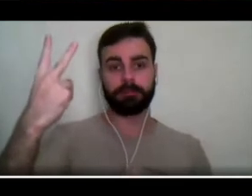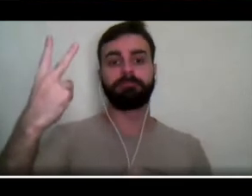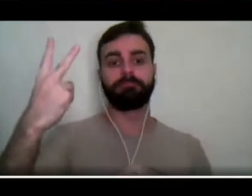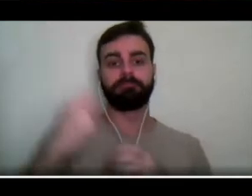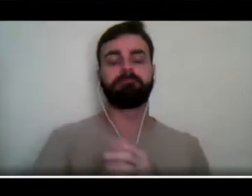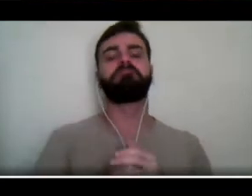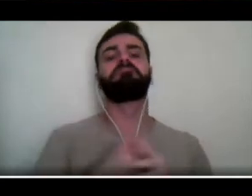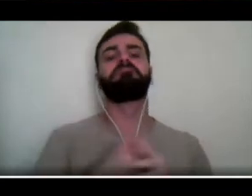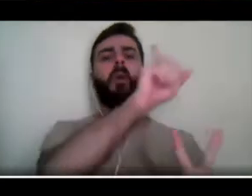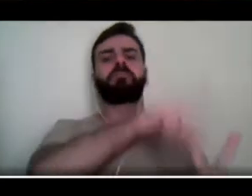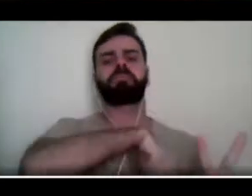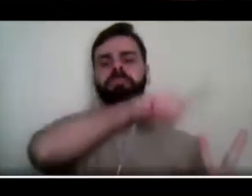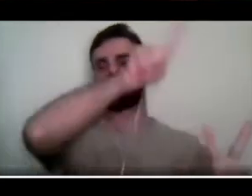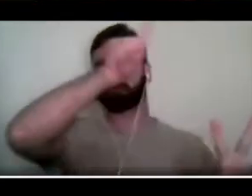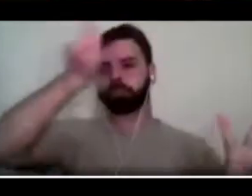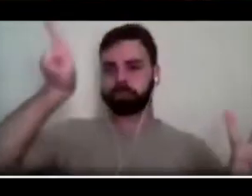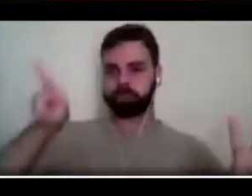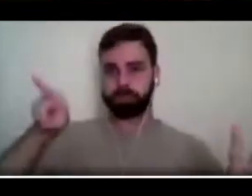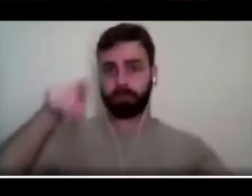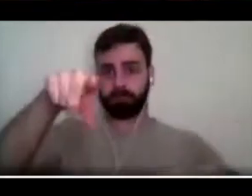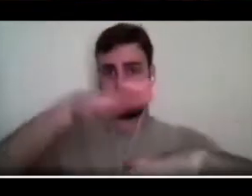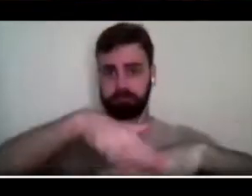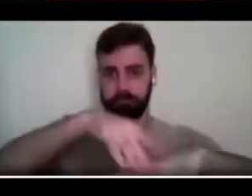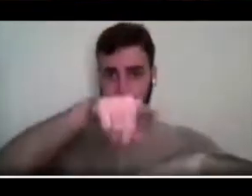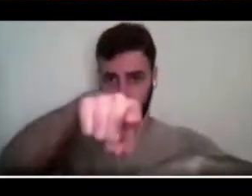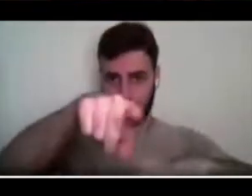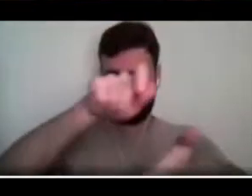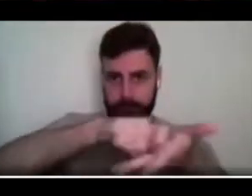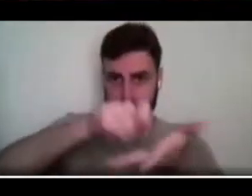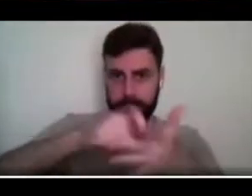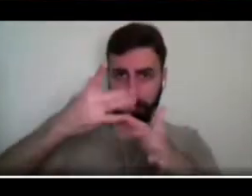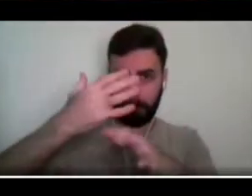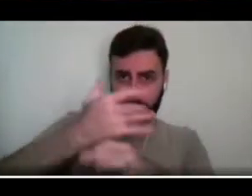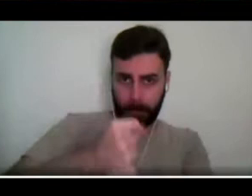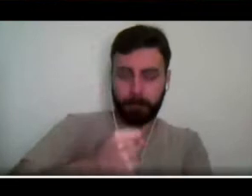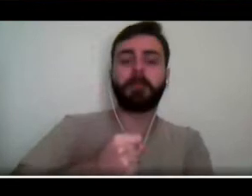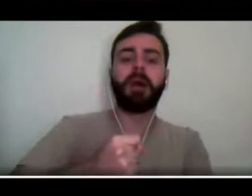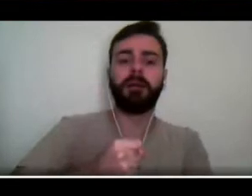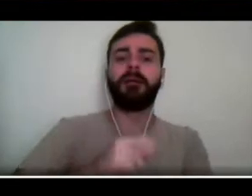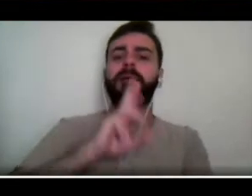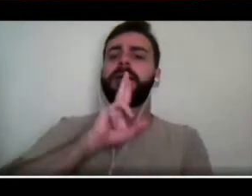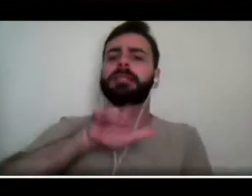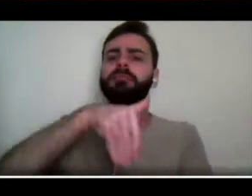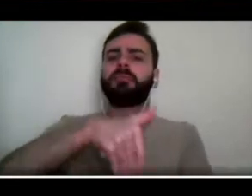conta, tá? O resultado dá...